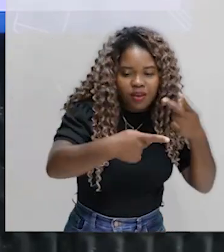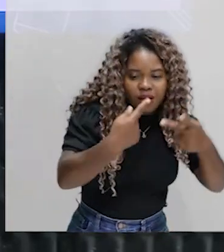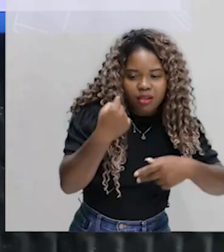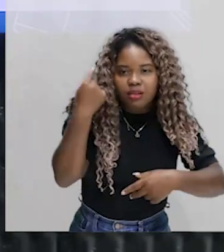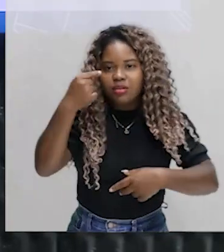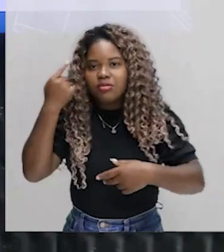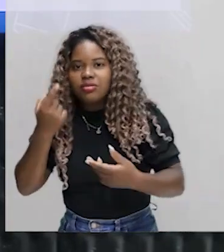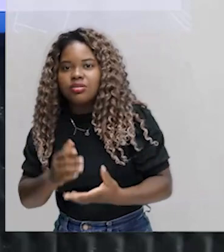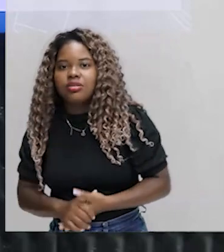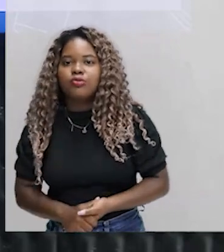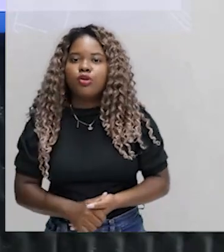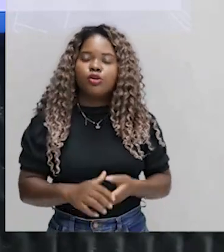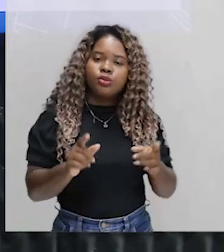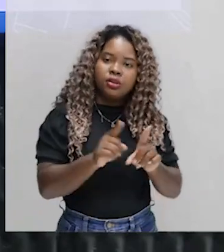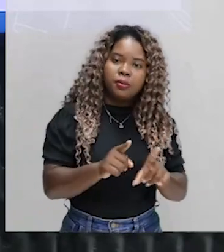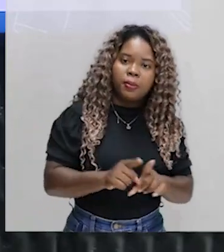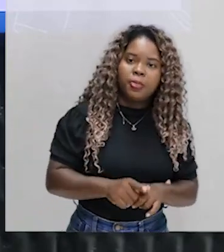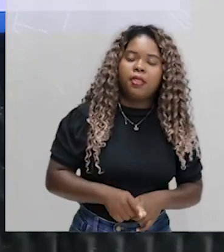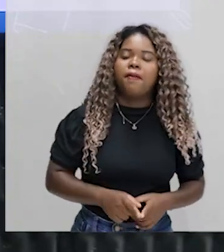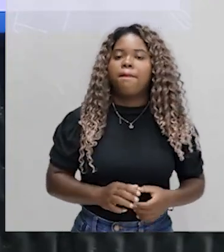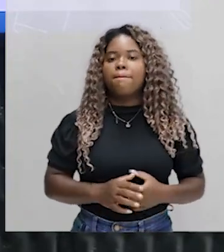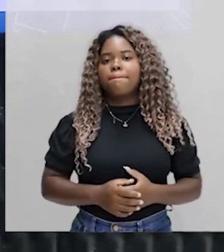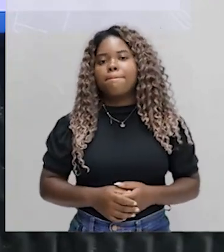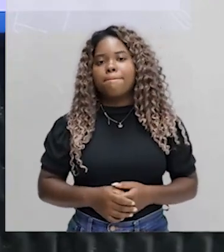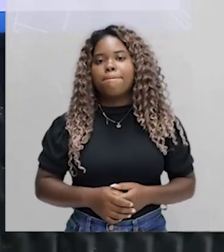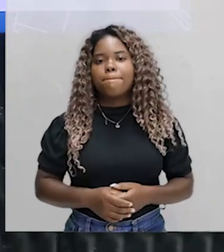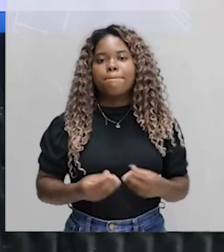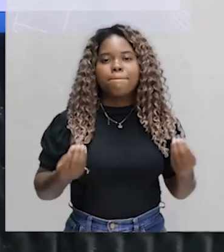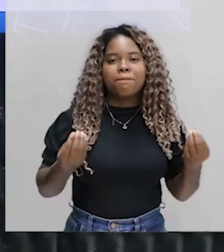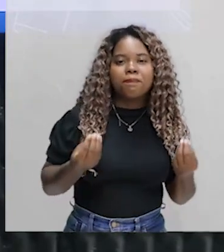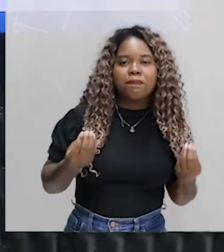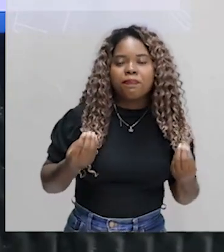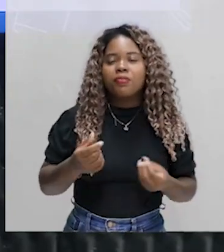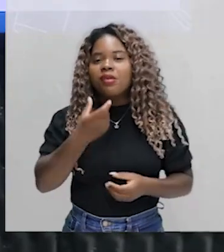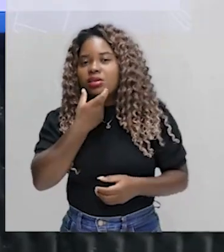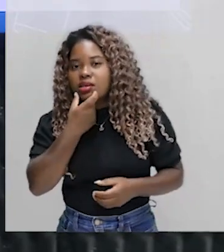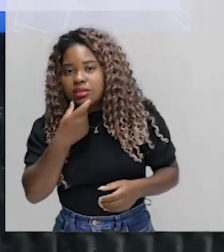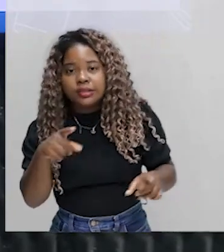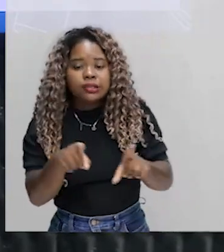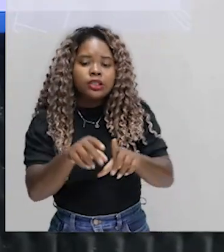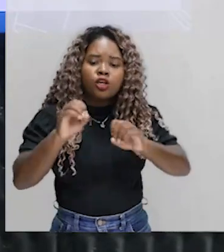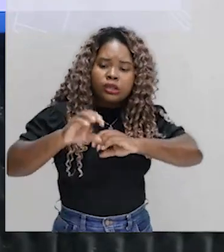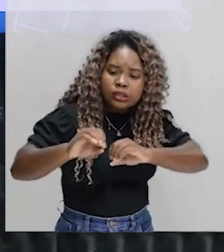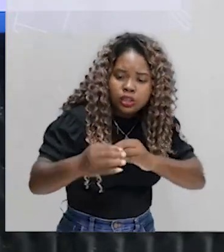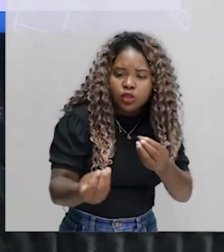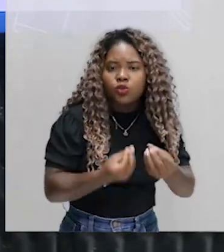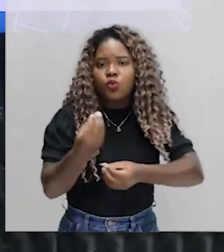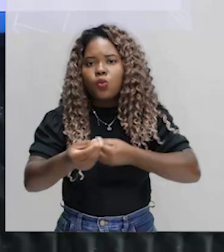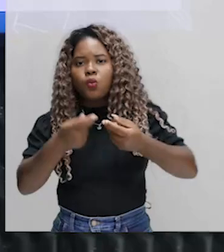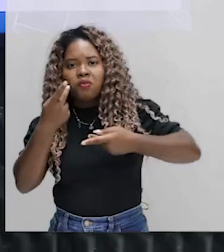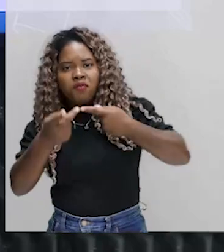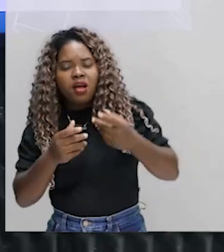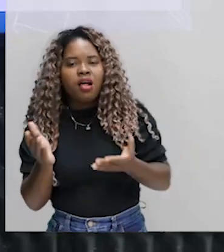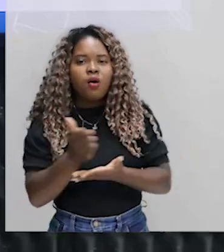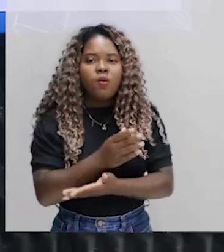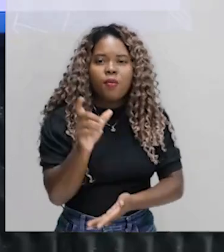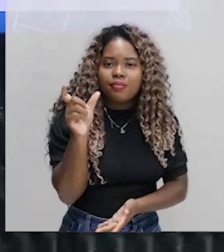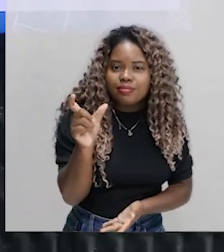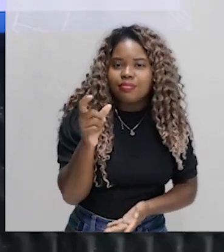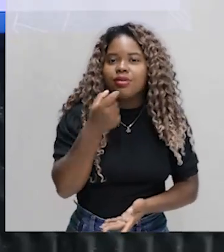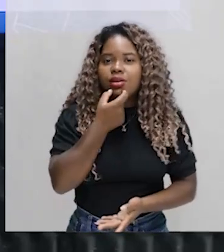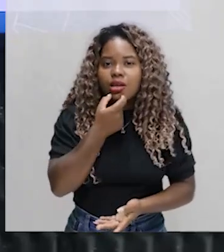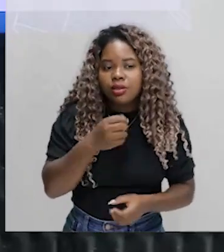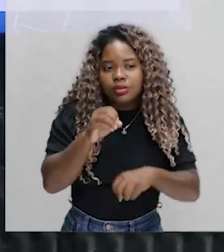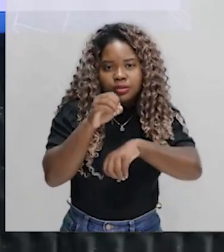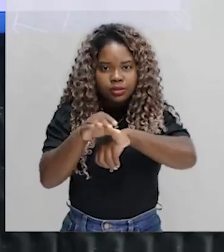contando causos, né, em espanhol, em inglês, ensinando como falar algumas palavras em inglês, dando